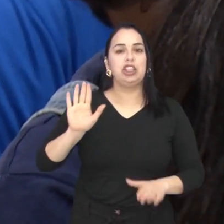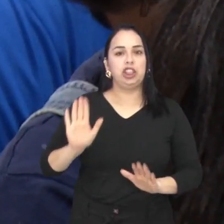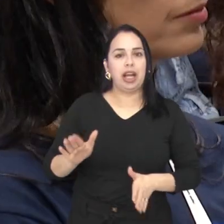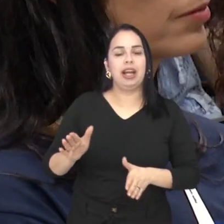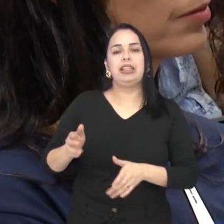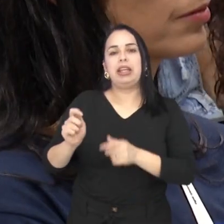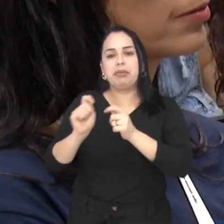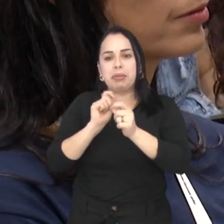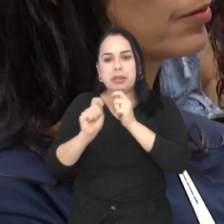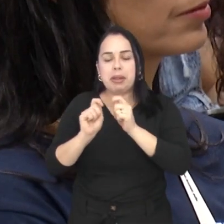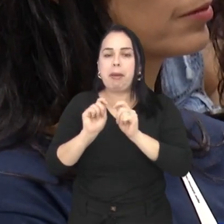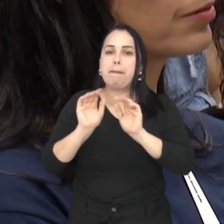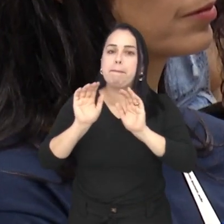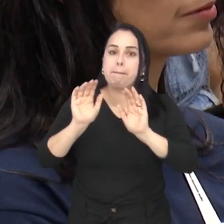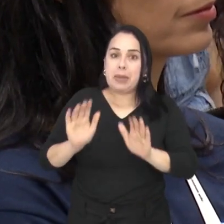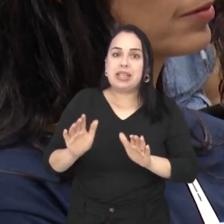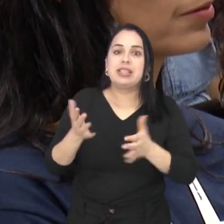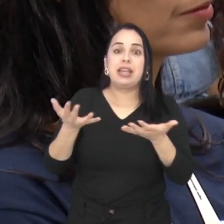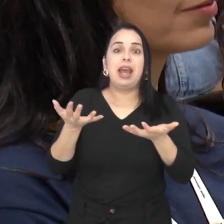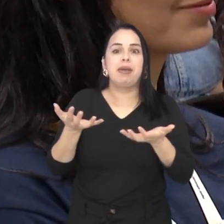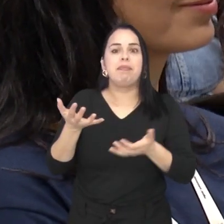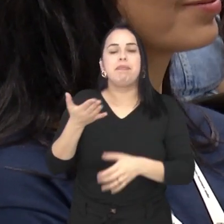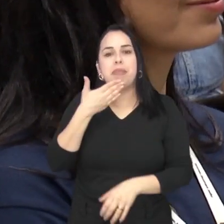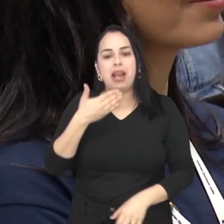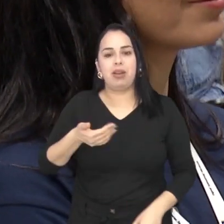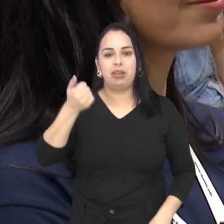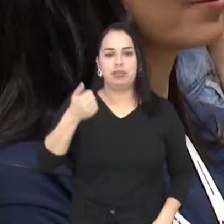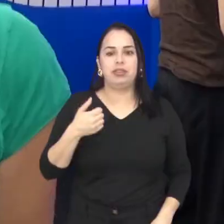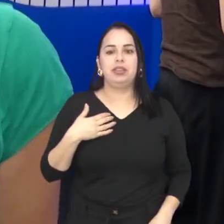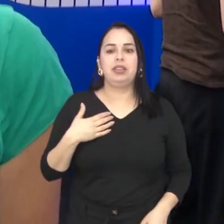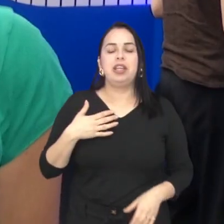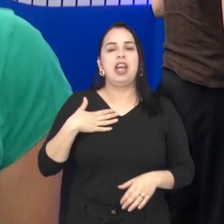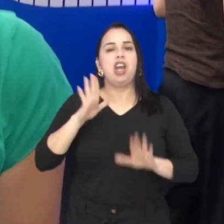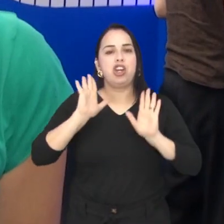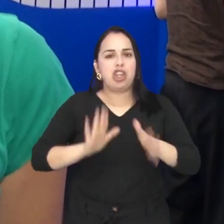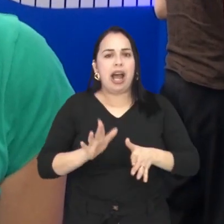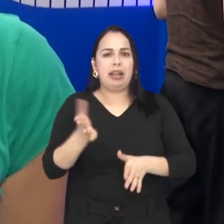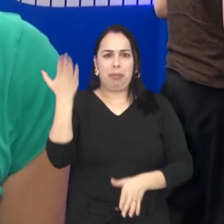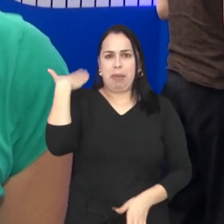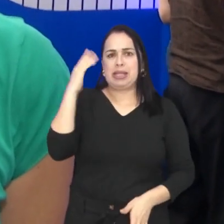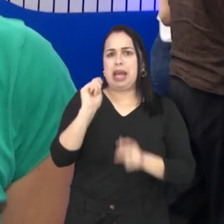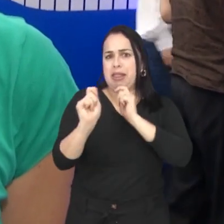Reino Unido já deu algumas entrevistas mesmo assim quero melhorar